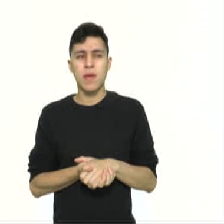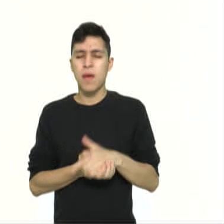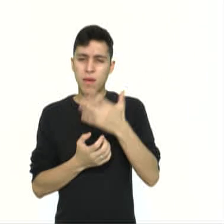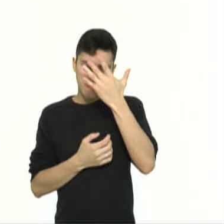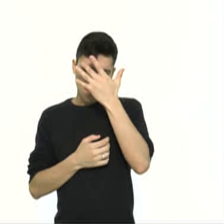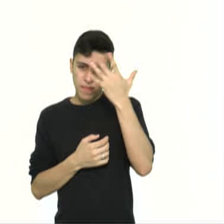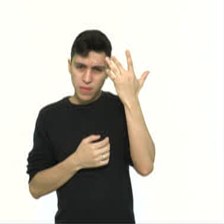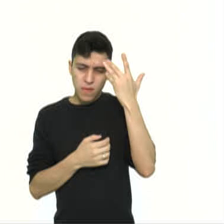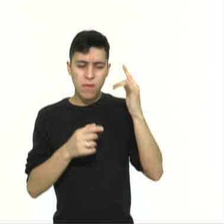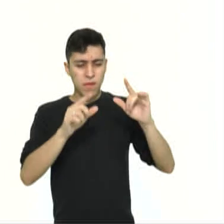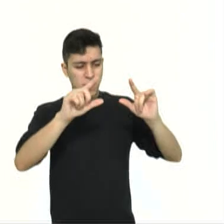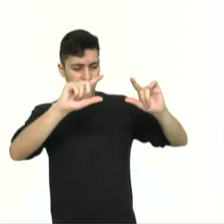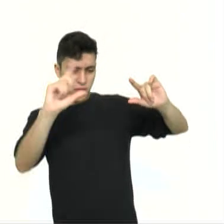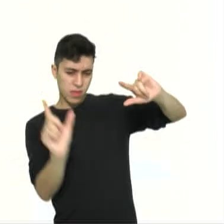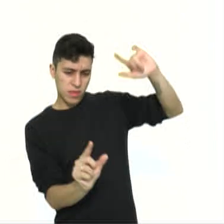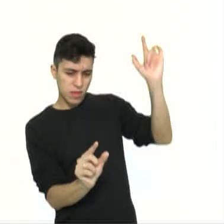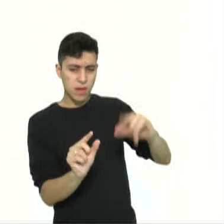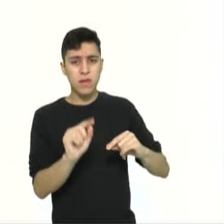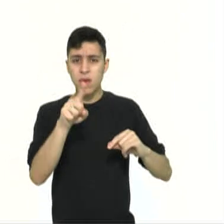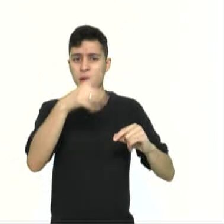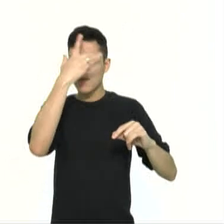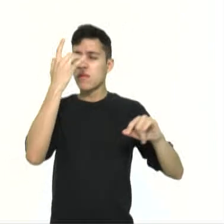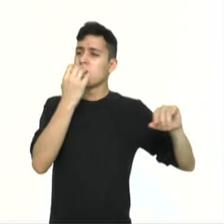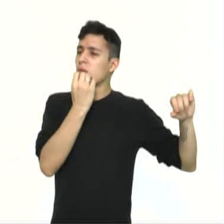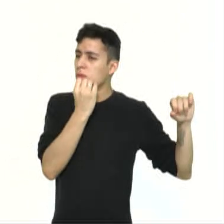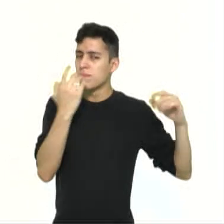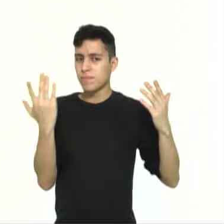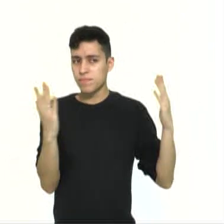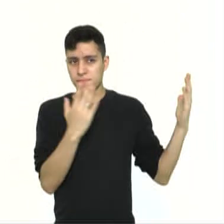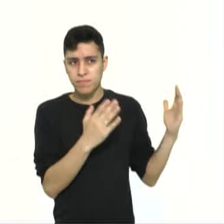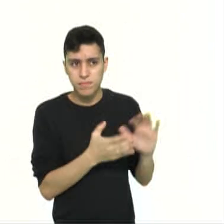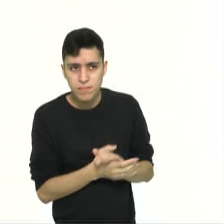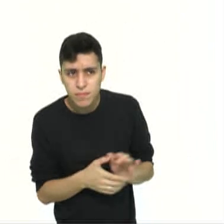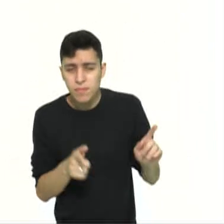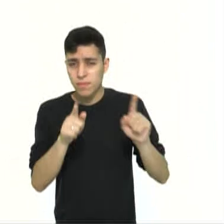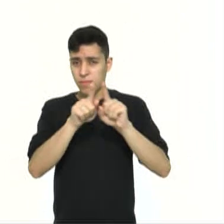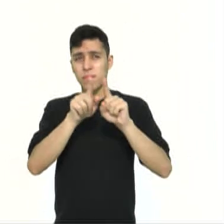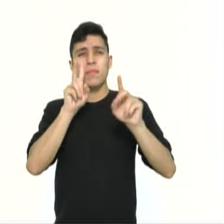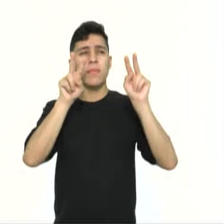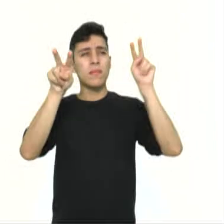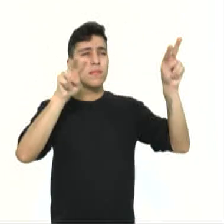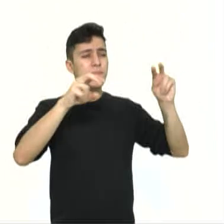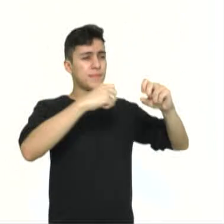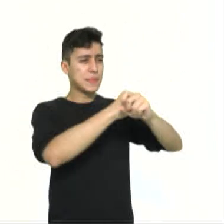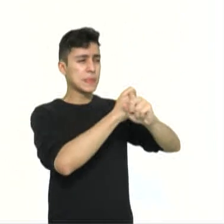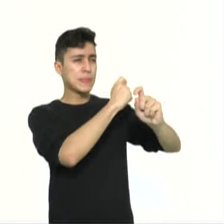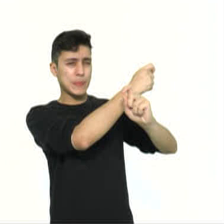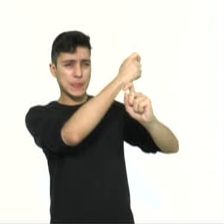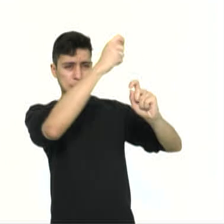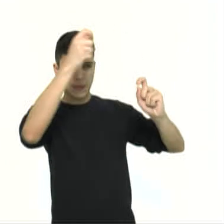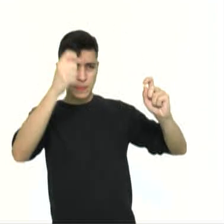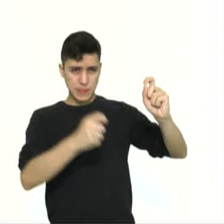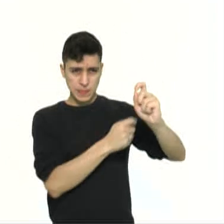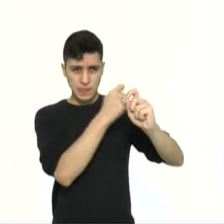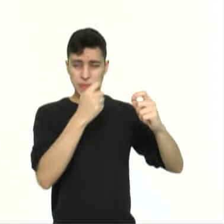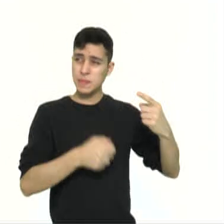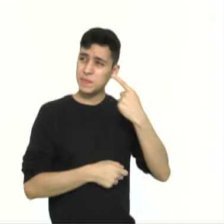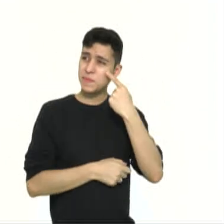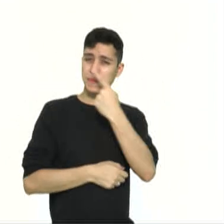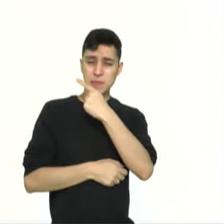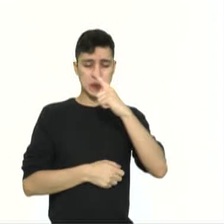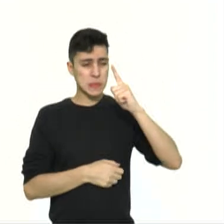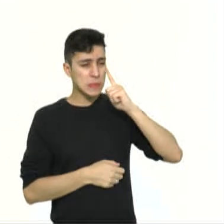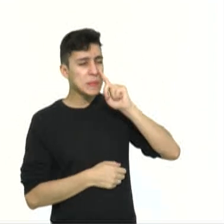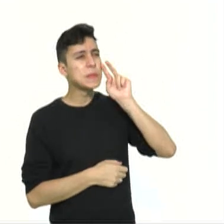musical. Como também em algumas obras de arte que você pode pegar ali no conceito das esculturas e até, né, nesse conceito grego,